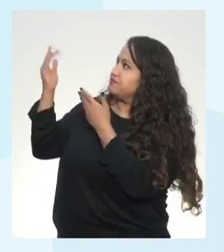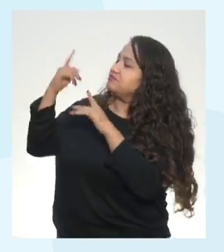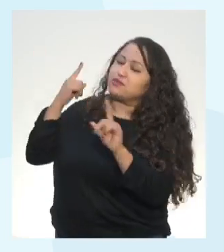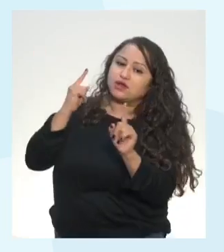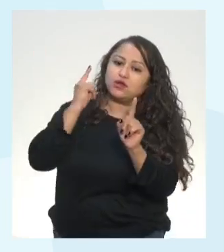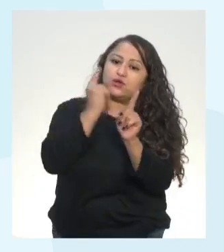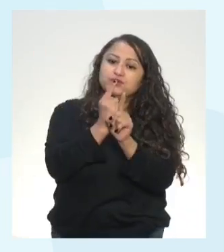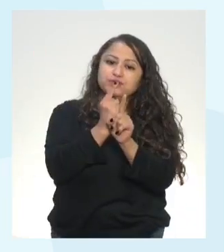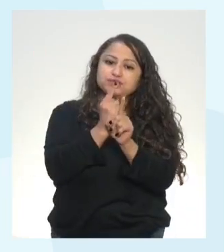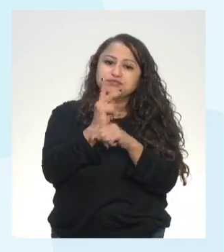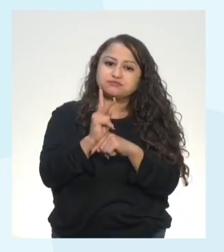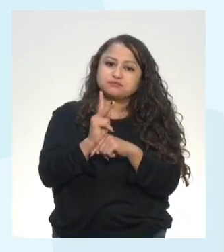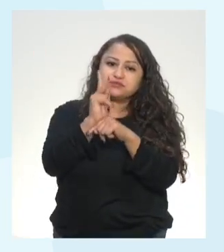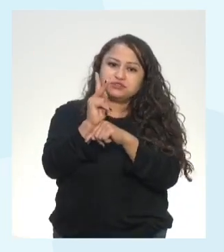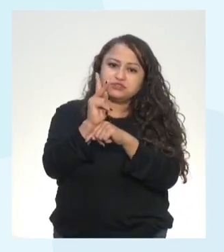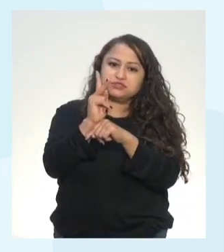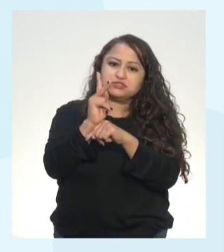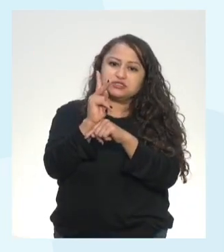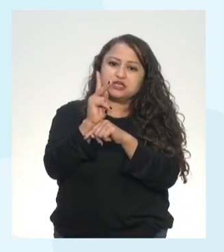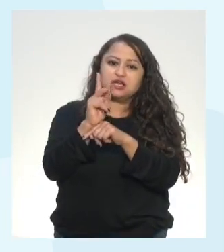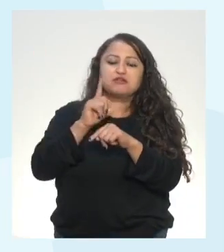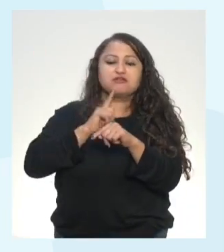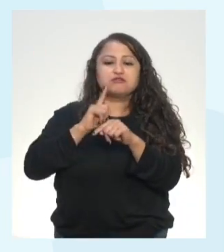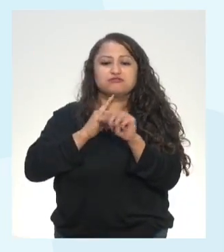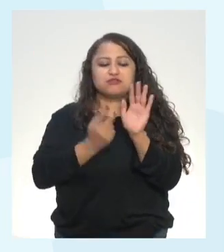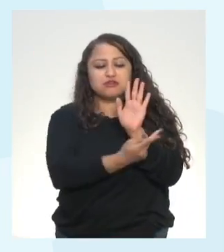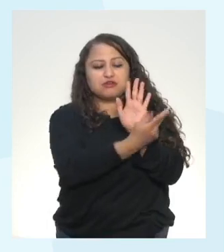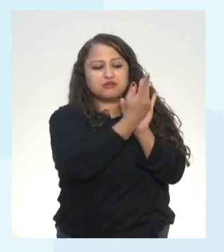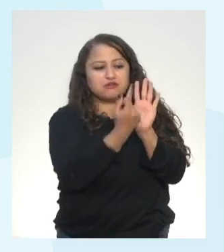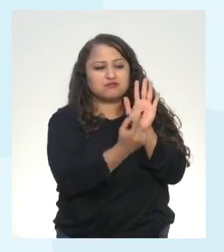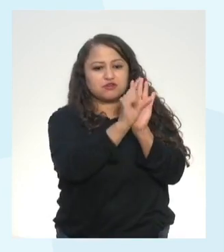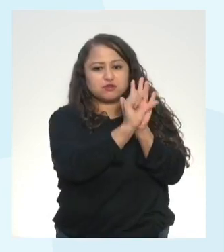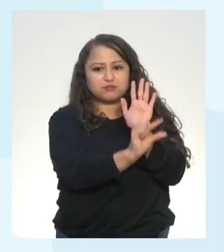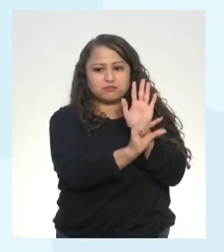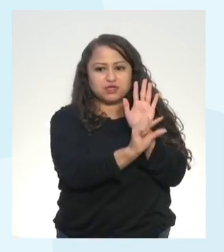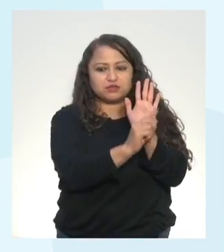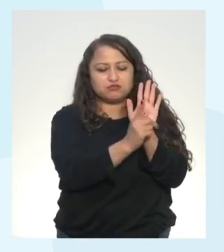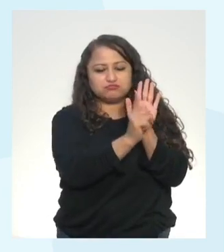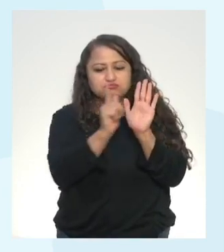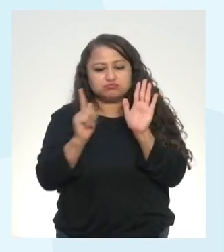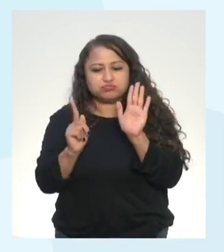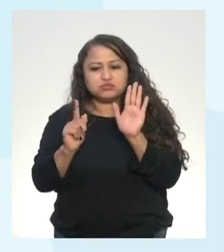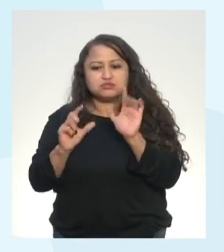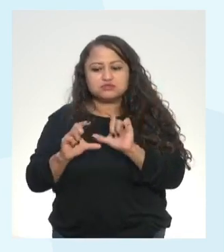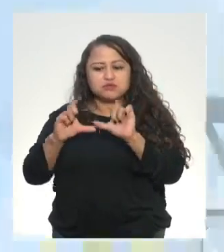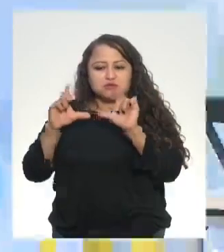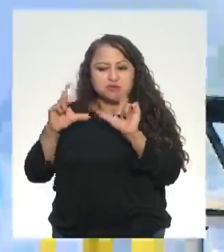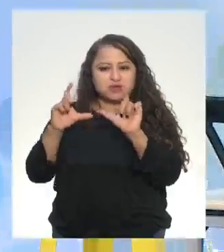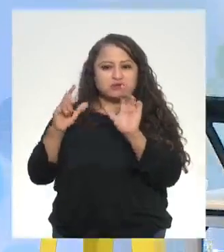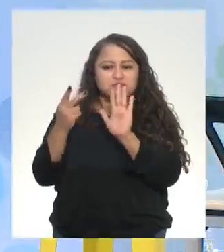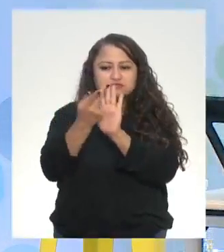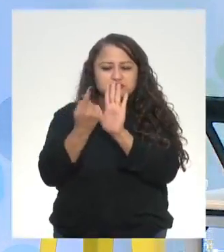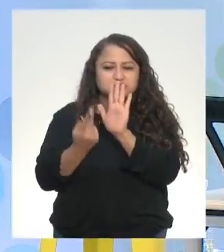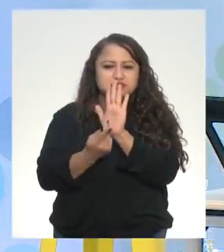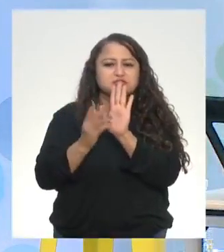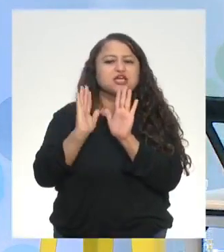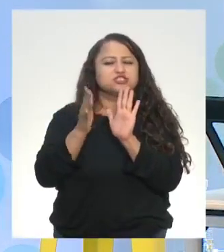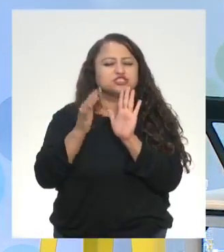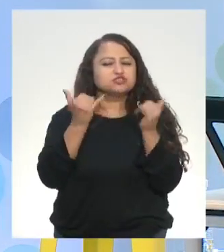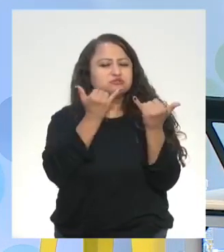vezes 6, 36 vão 3, 6 vezes 1, 6, mais 3, 9. Então, 96 raiz de